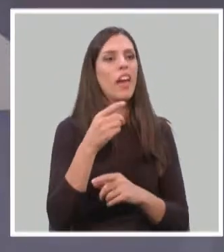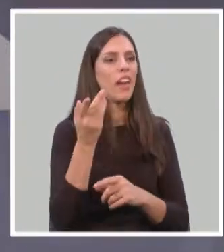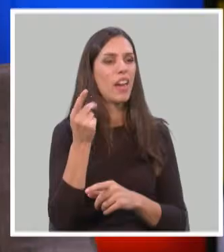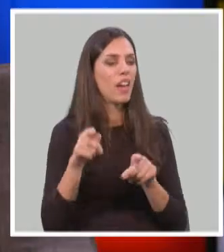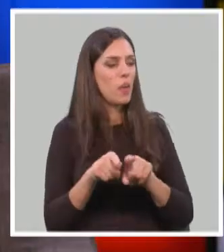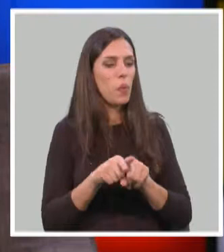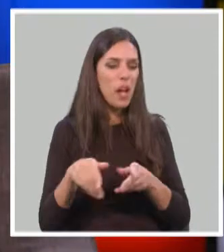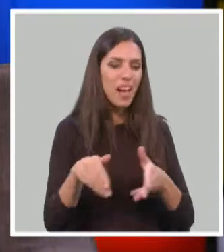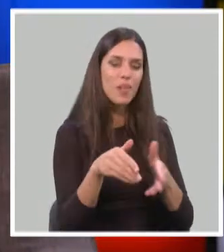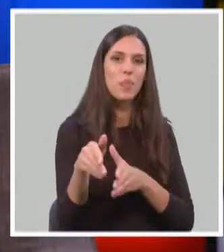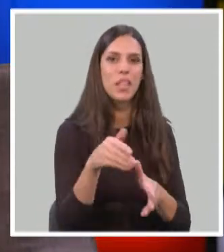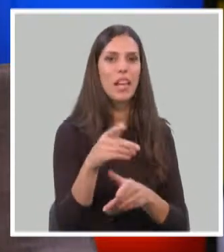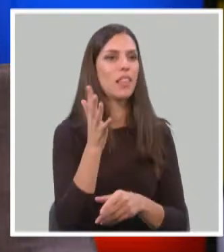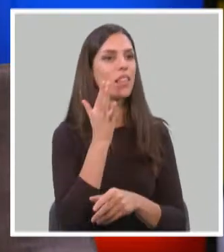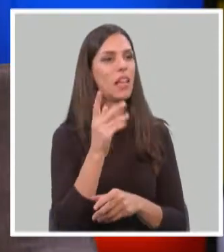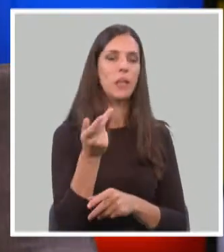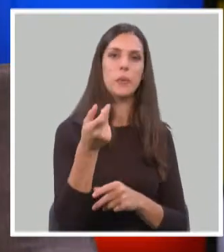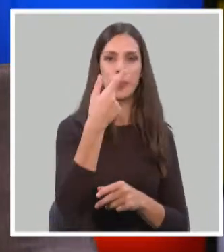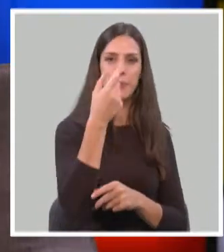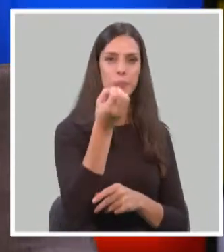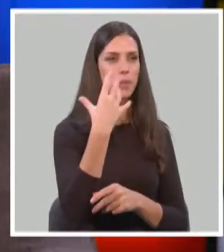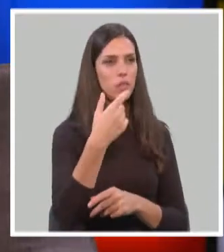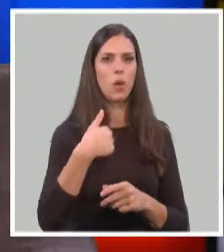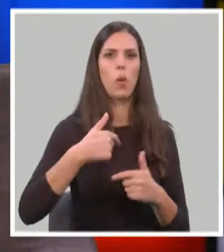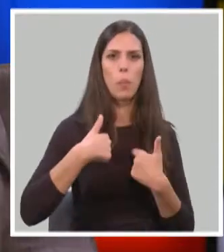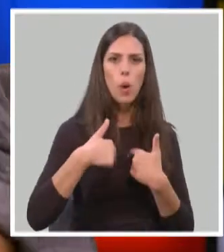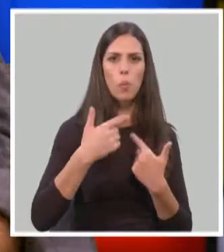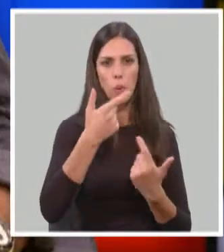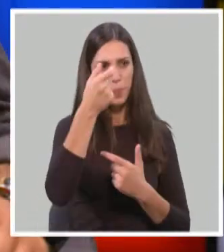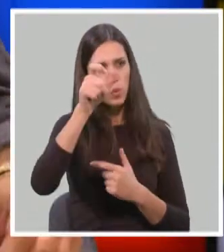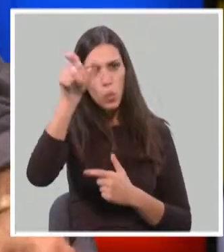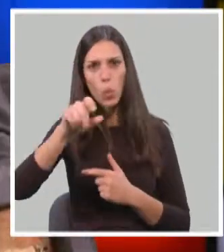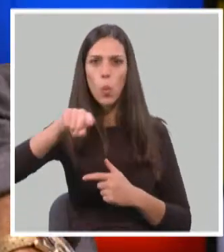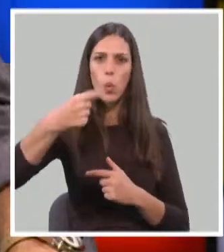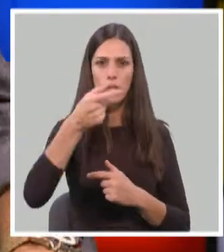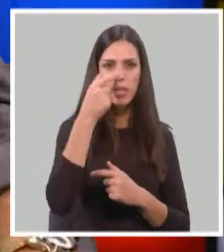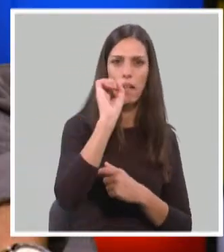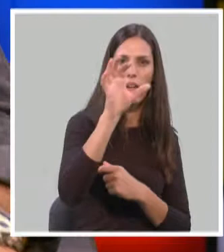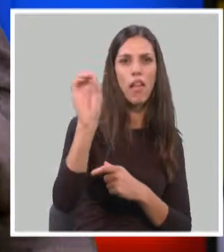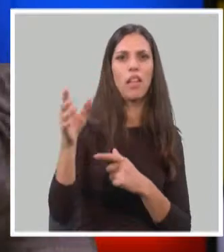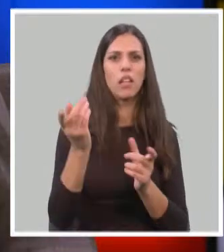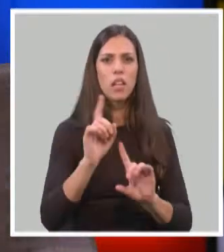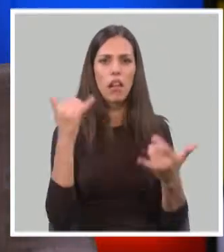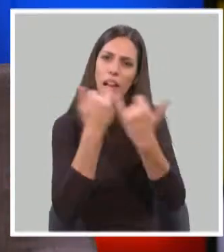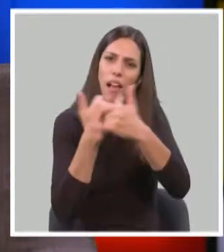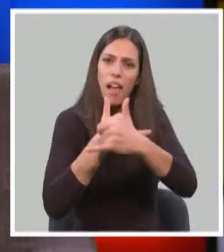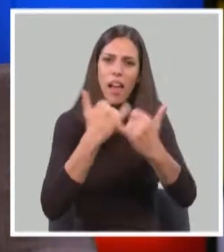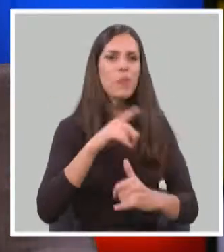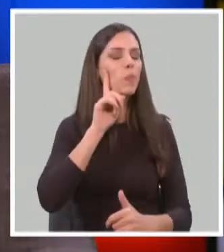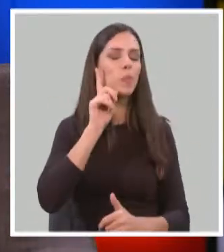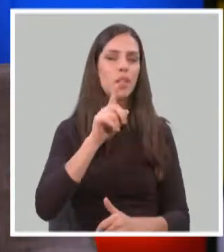caminhar pela vida a tentar enganar-nos a nós e aos outros, tentando mostrar que somos perfeitos. Não. Rir descontroladamente é das coisas mais sadias